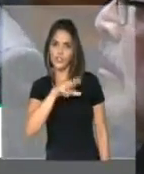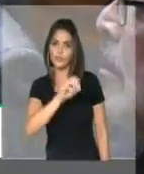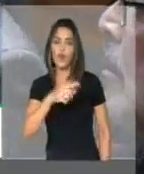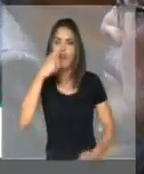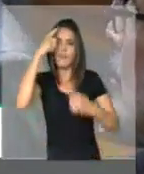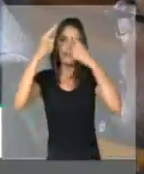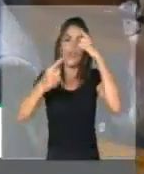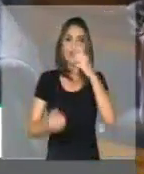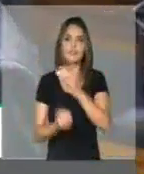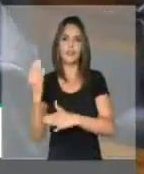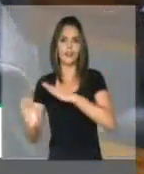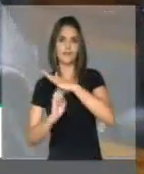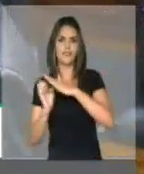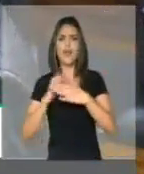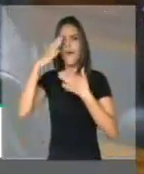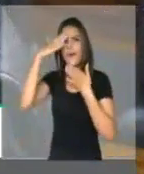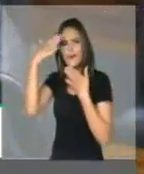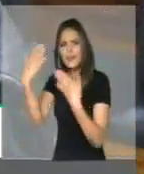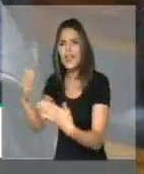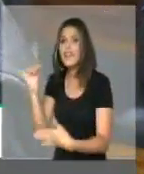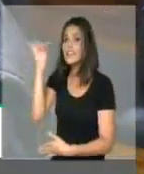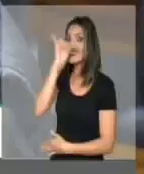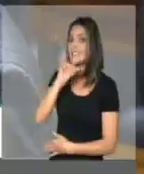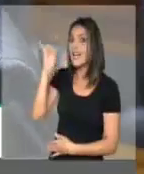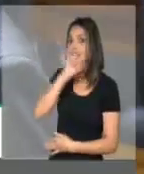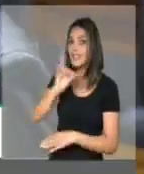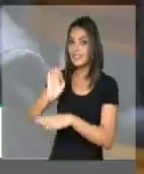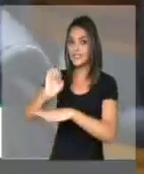Espírito Santo o meu muito obrigado por vocês terem